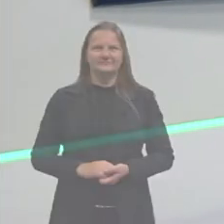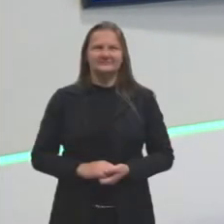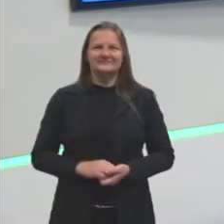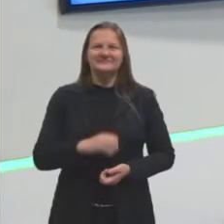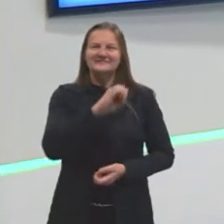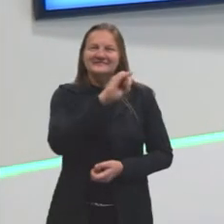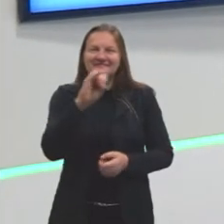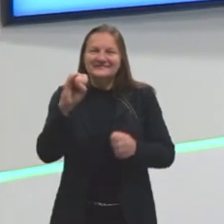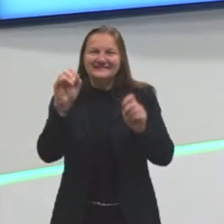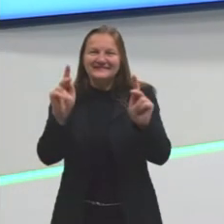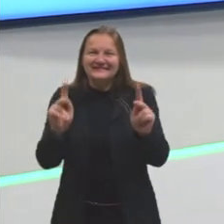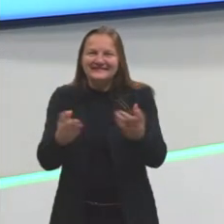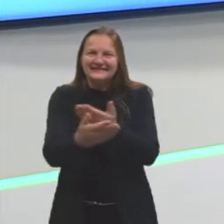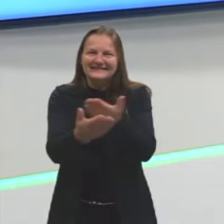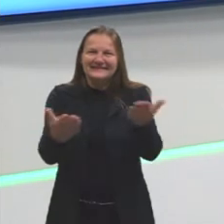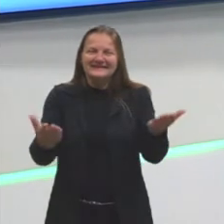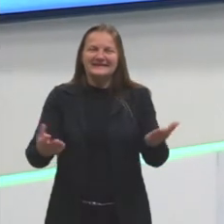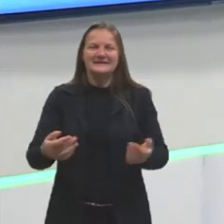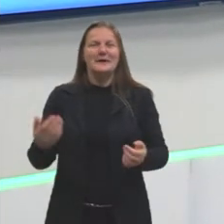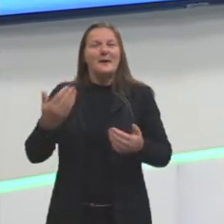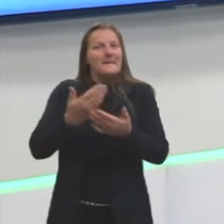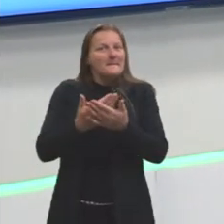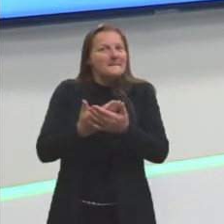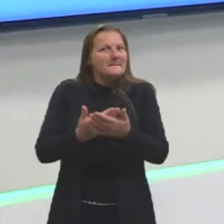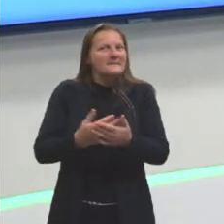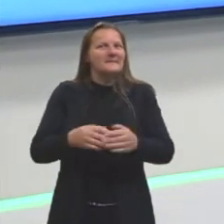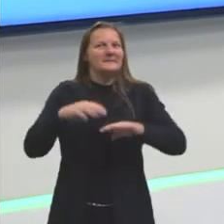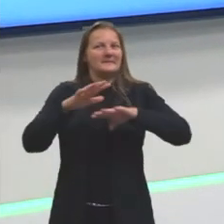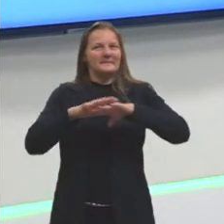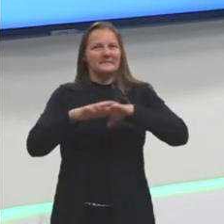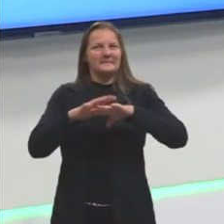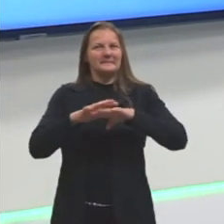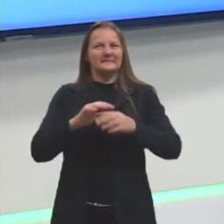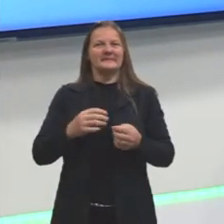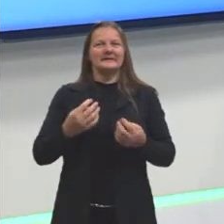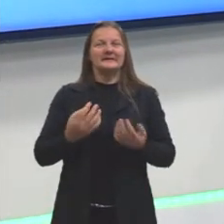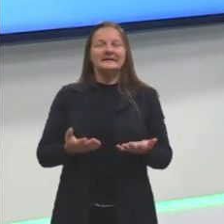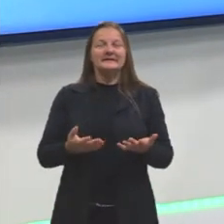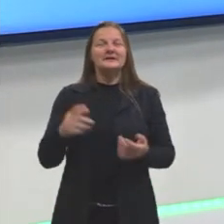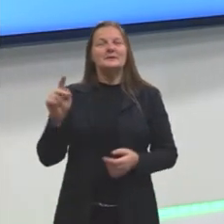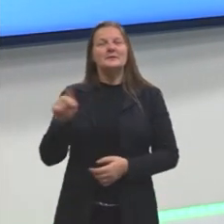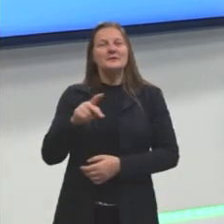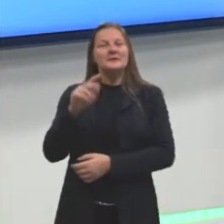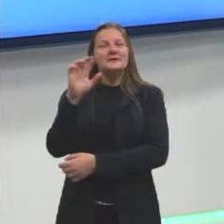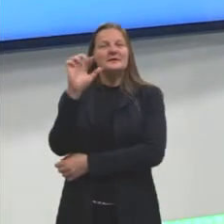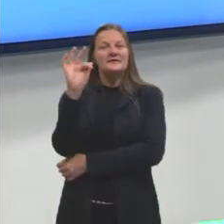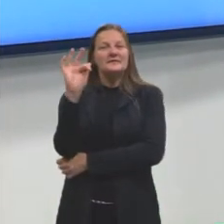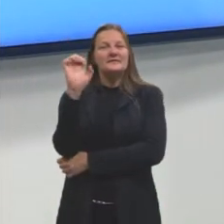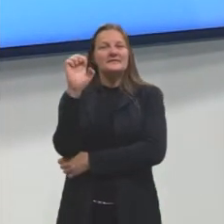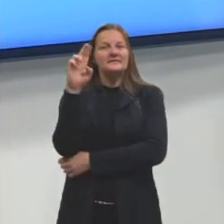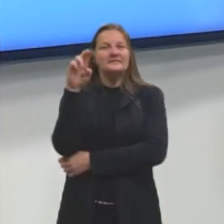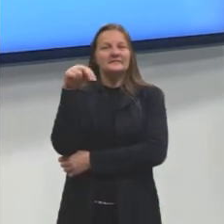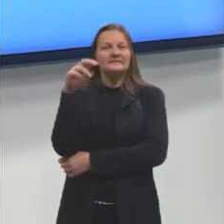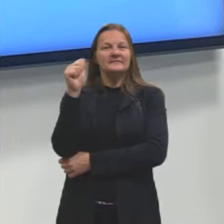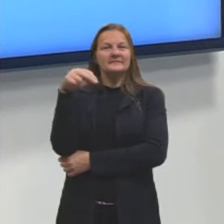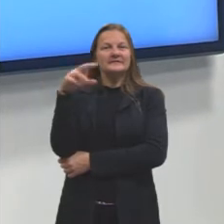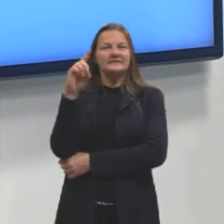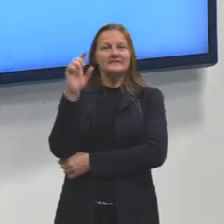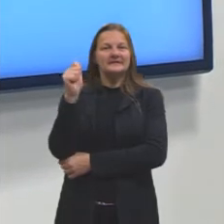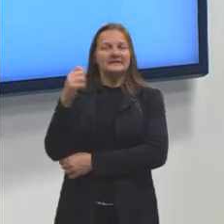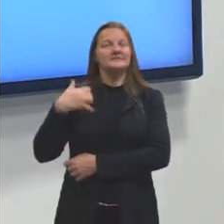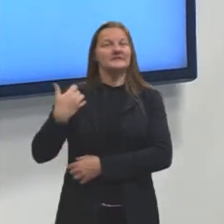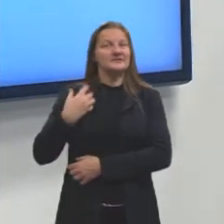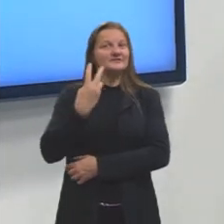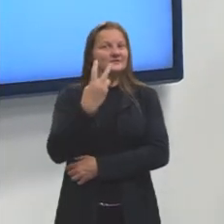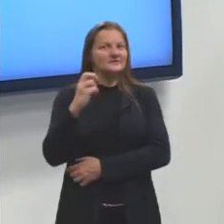Olá pessoas estamos aqui para mais uma aula de matemática eu sou a profe Fernanda tenho 25